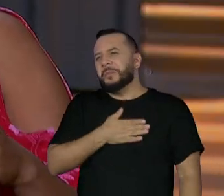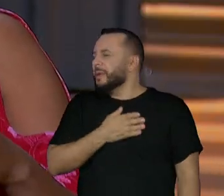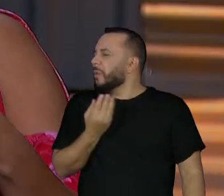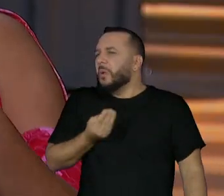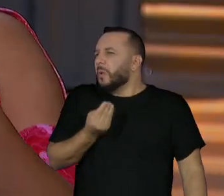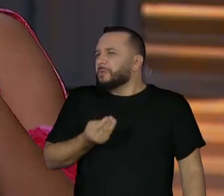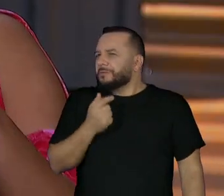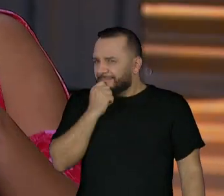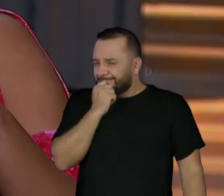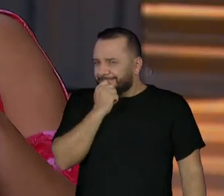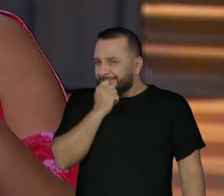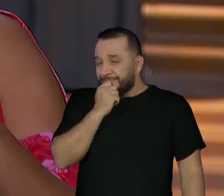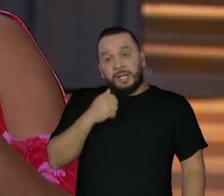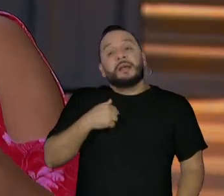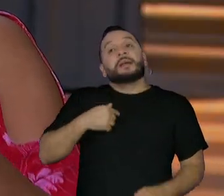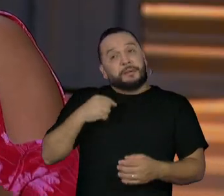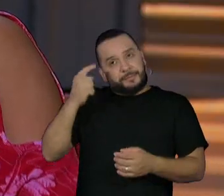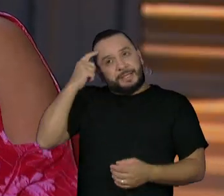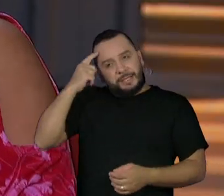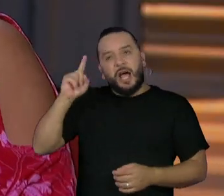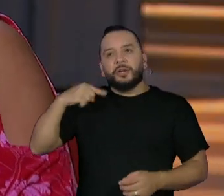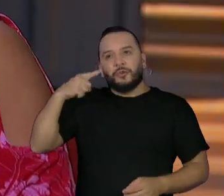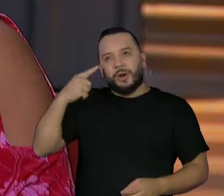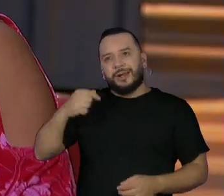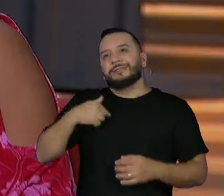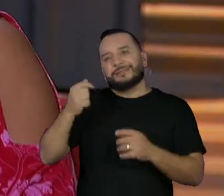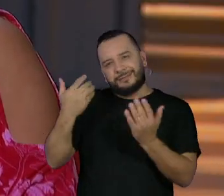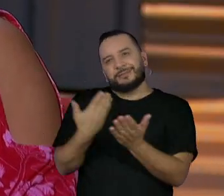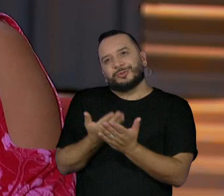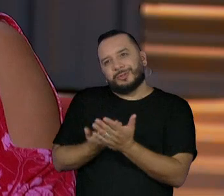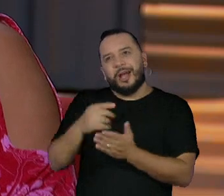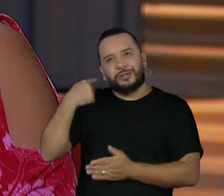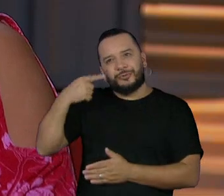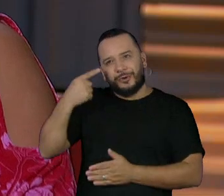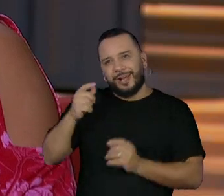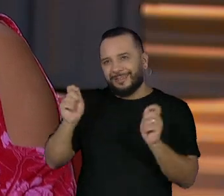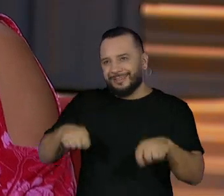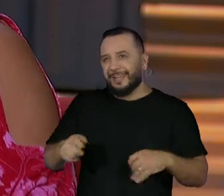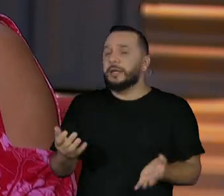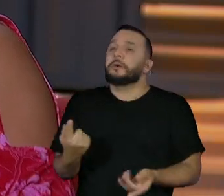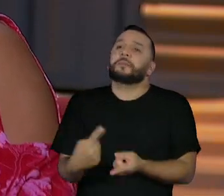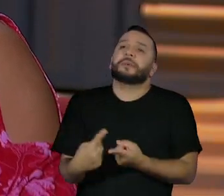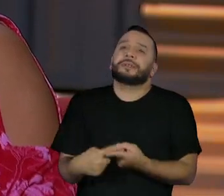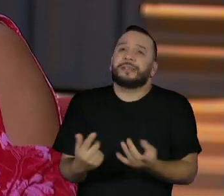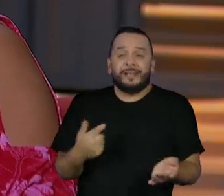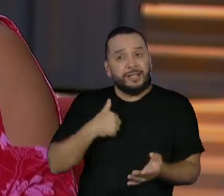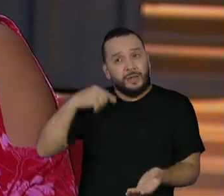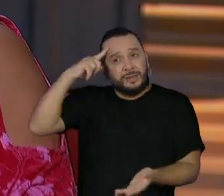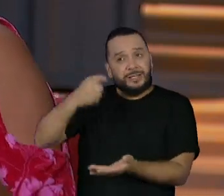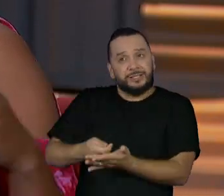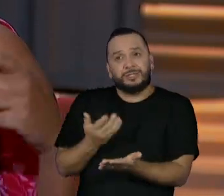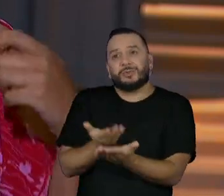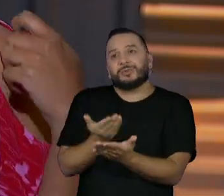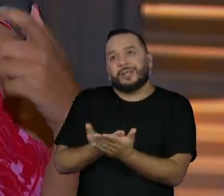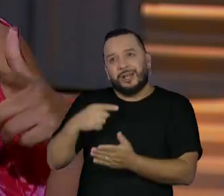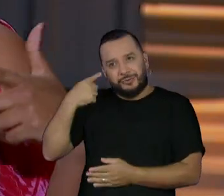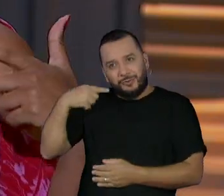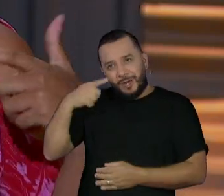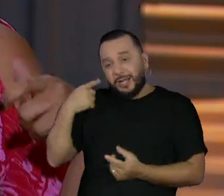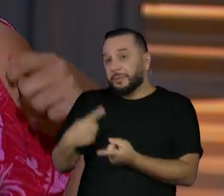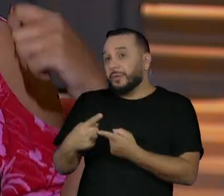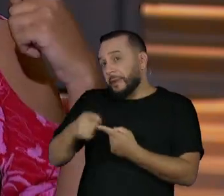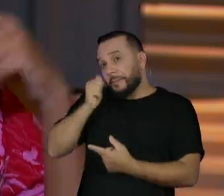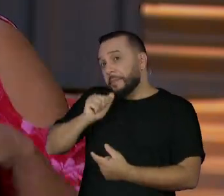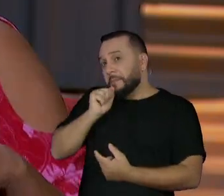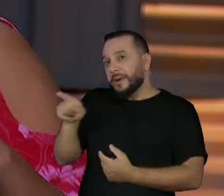E aí, direito. Vou fazer direito. E foi muito engraçado, porque quando eu decidi fazer direito, como minha mãe foi sempre uma pessoa